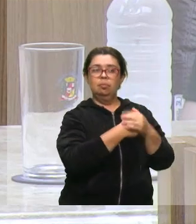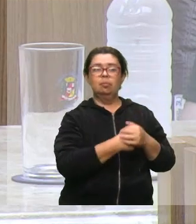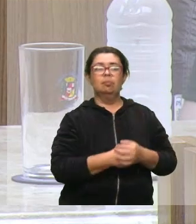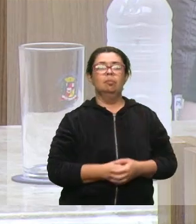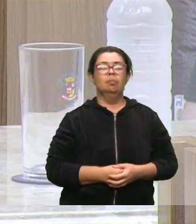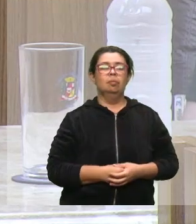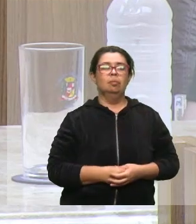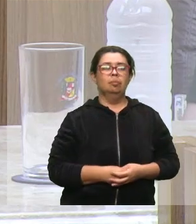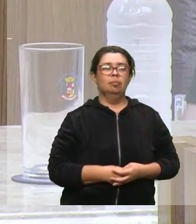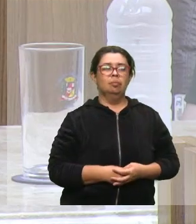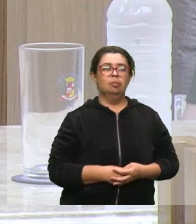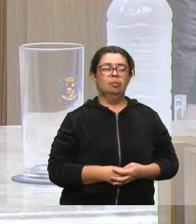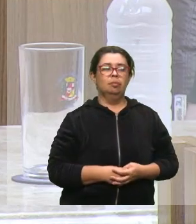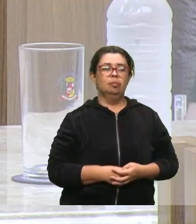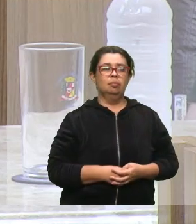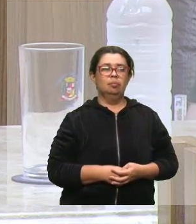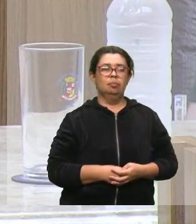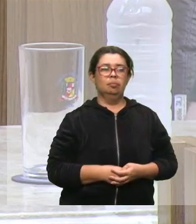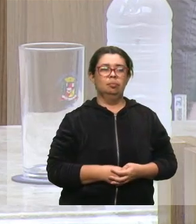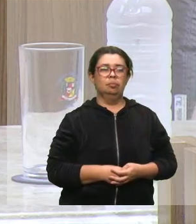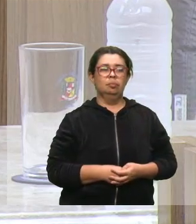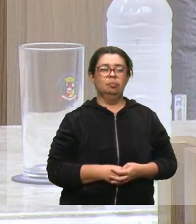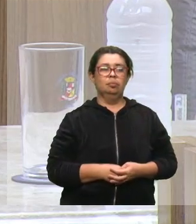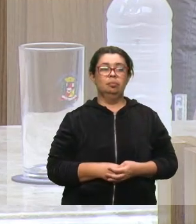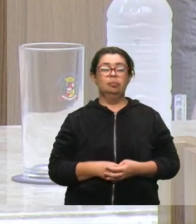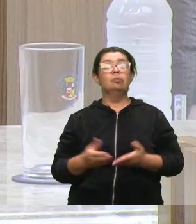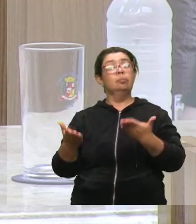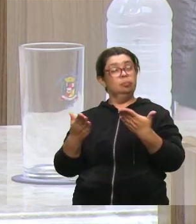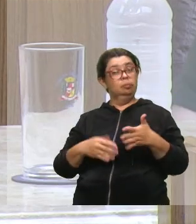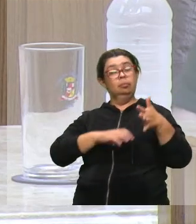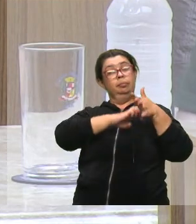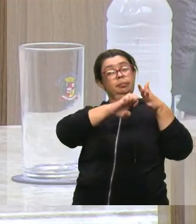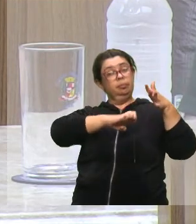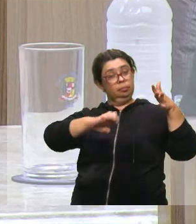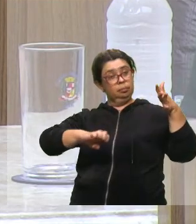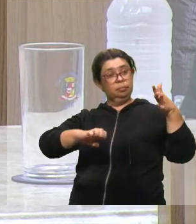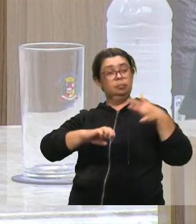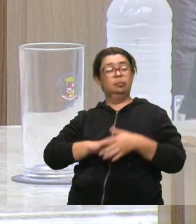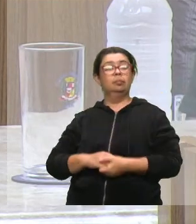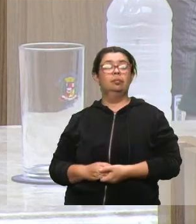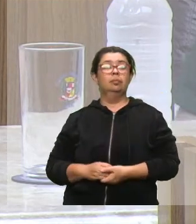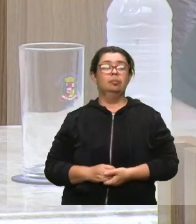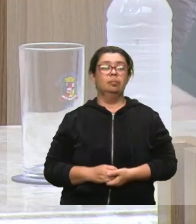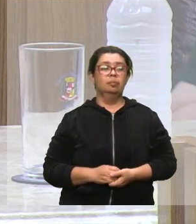milhões, existe possibilidade de receber emendas parlamentares e